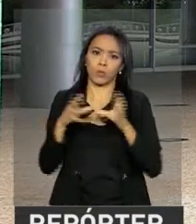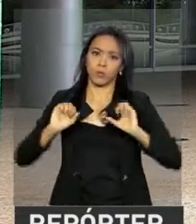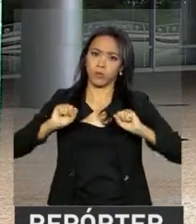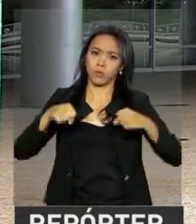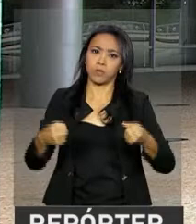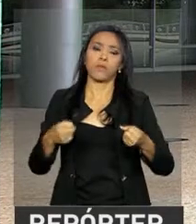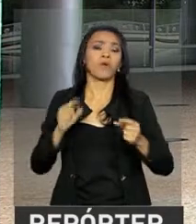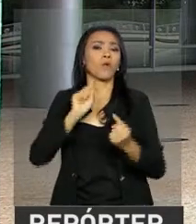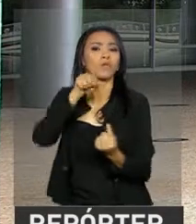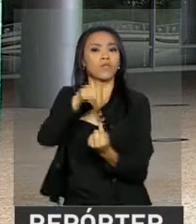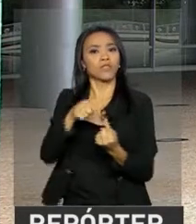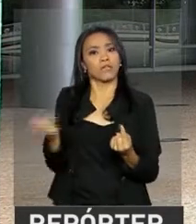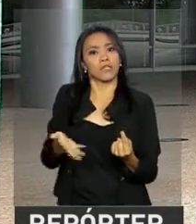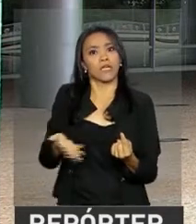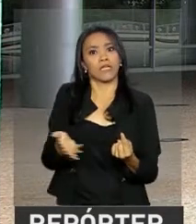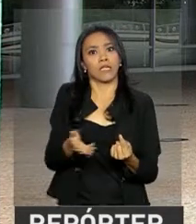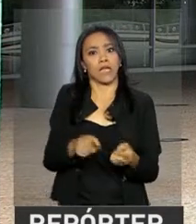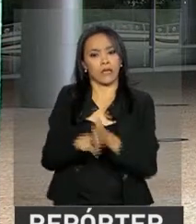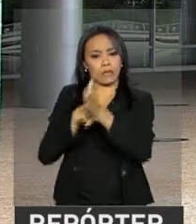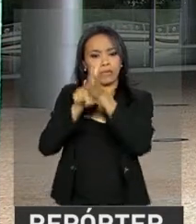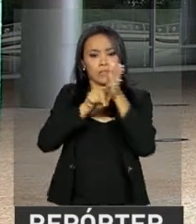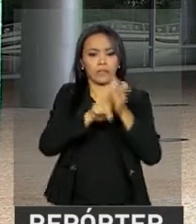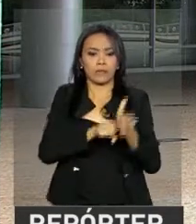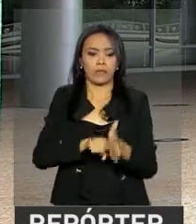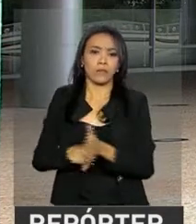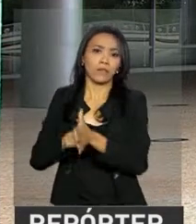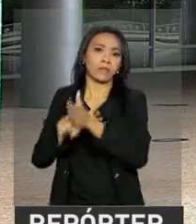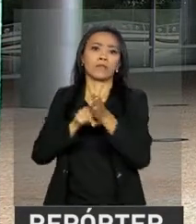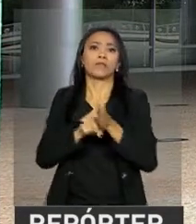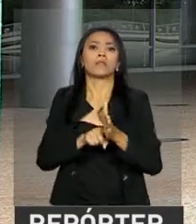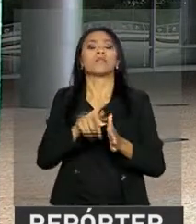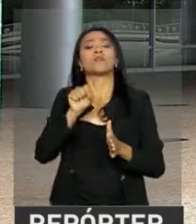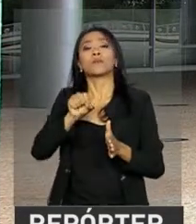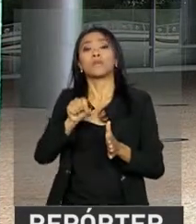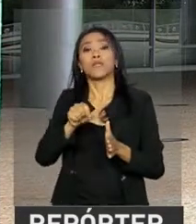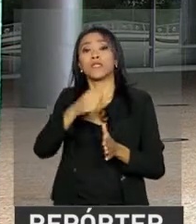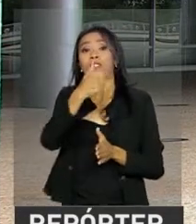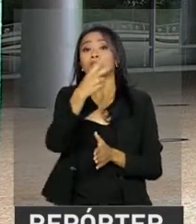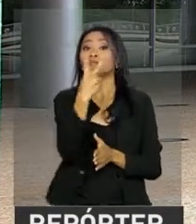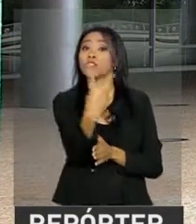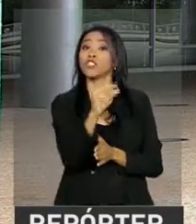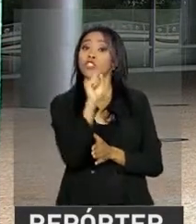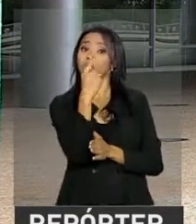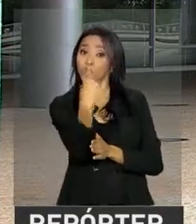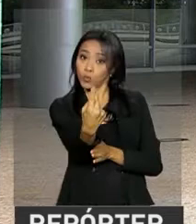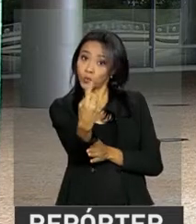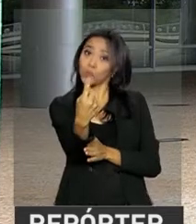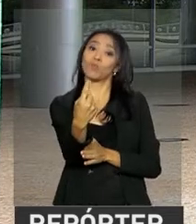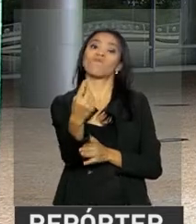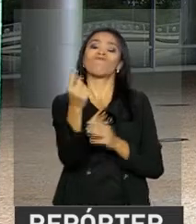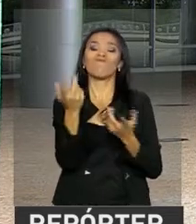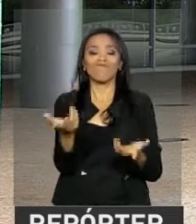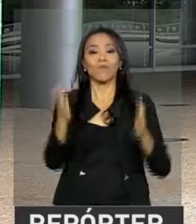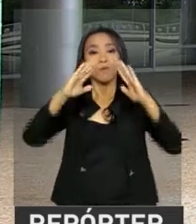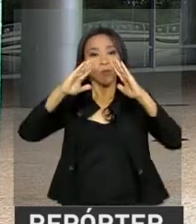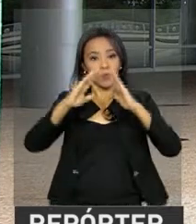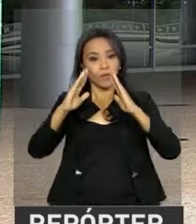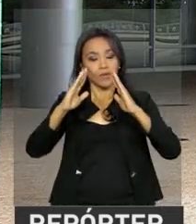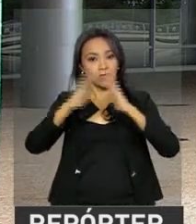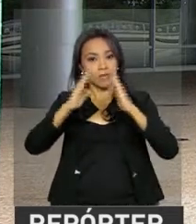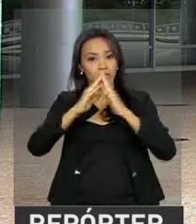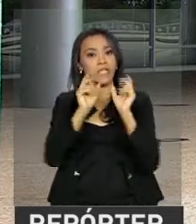acelerar e as auditorias com relação aos frigoríficos a esses 21 frigoríficos que foram citados aí na